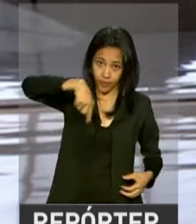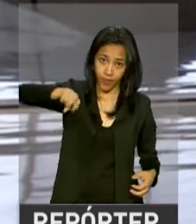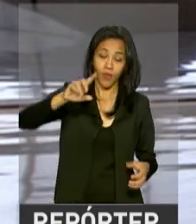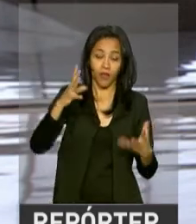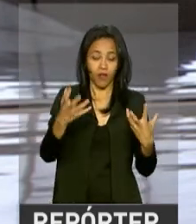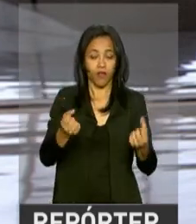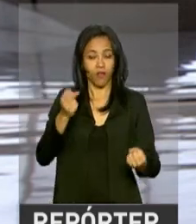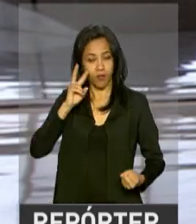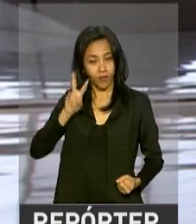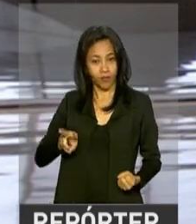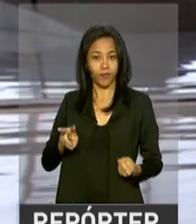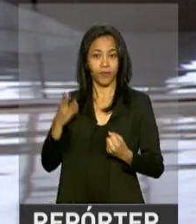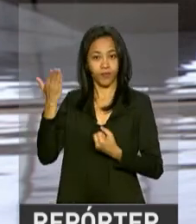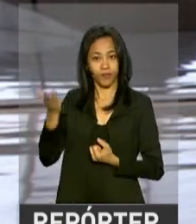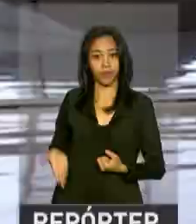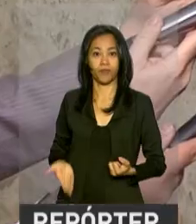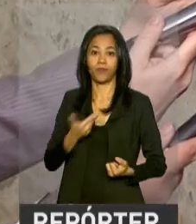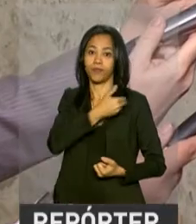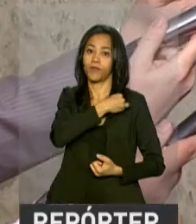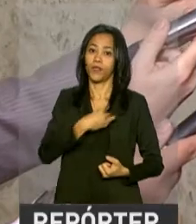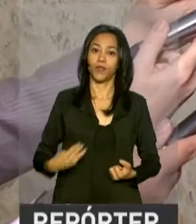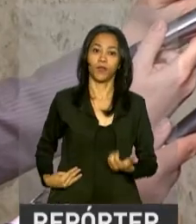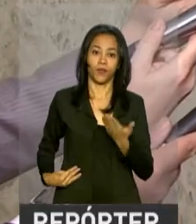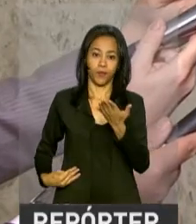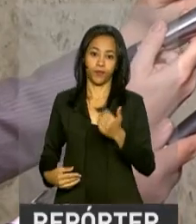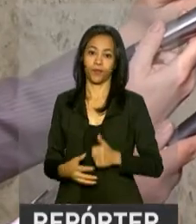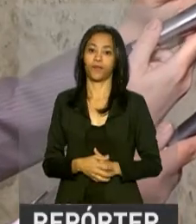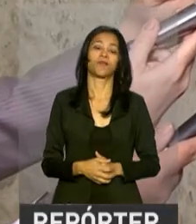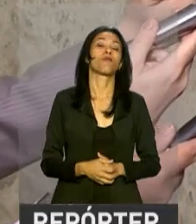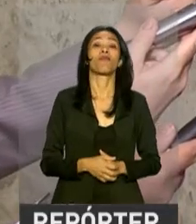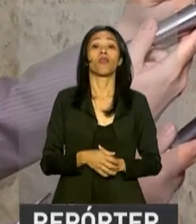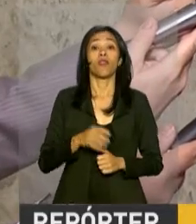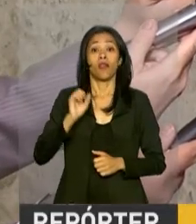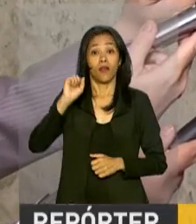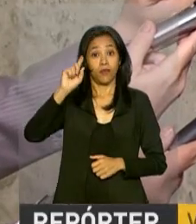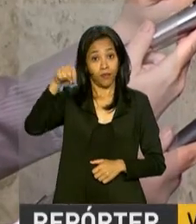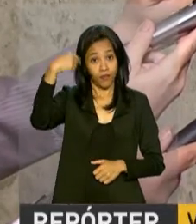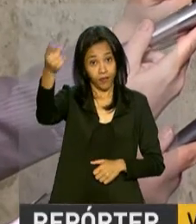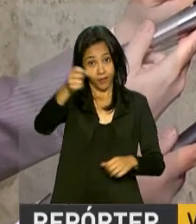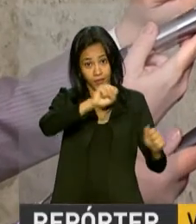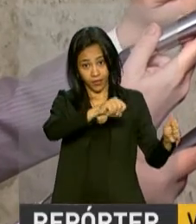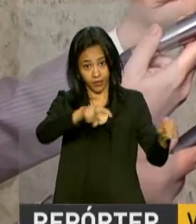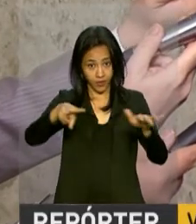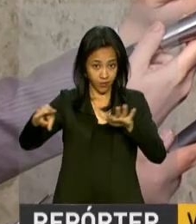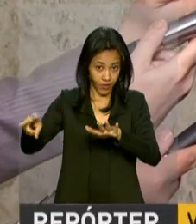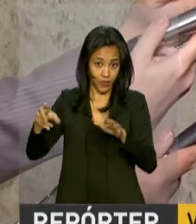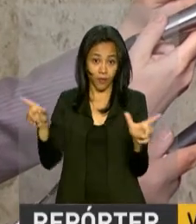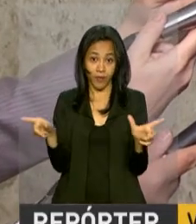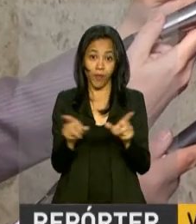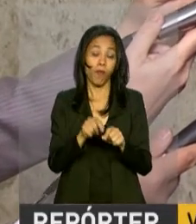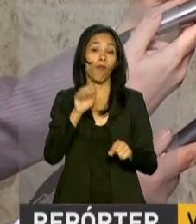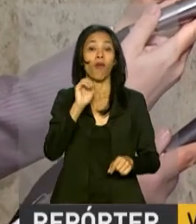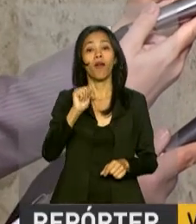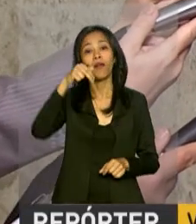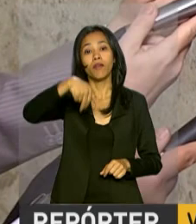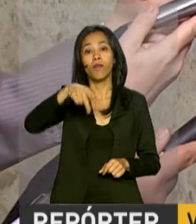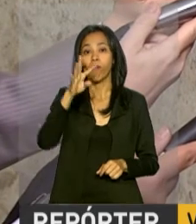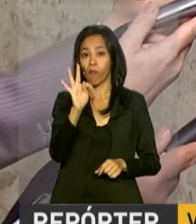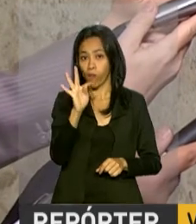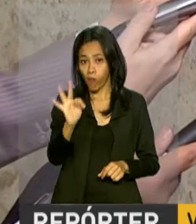vamos ouvir o ministro na semana que vem um rio a ntt já está publicando